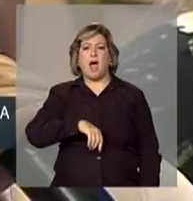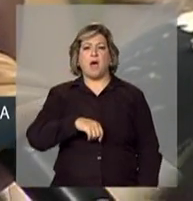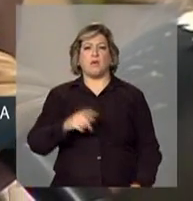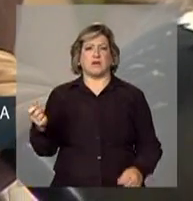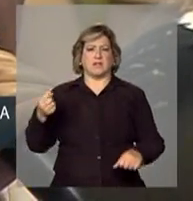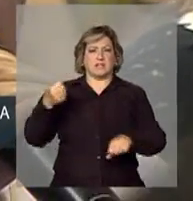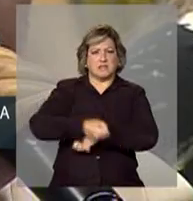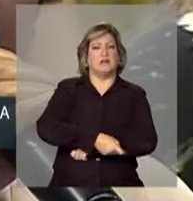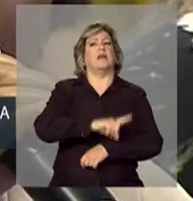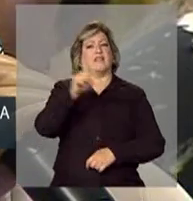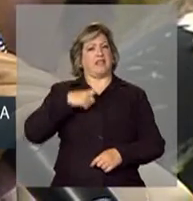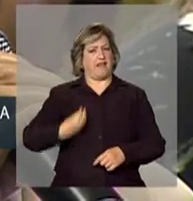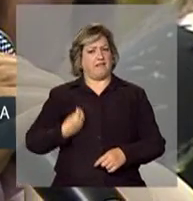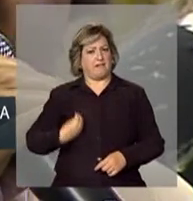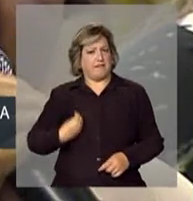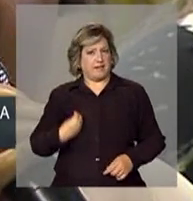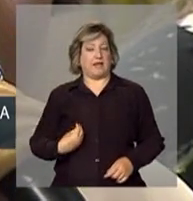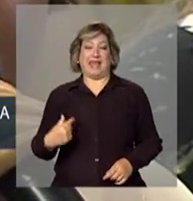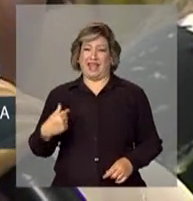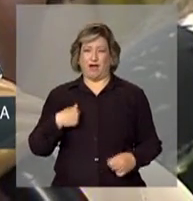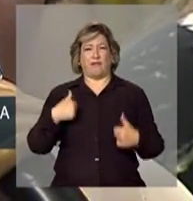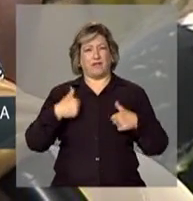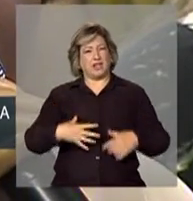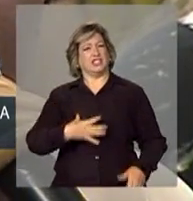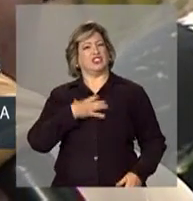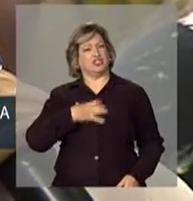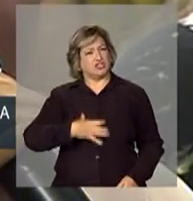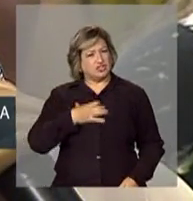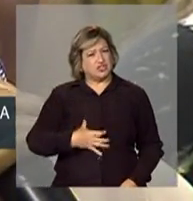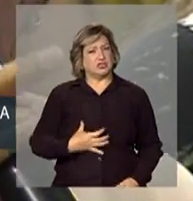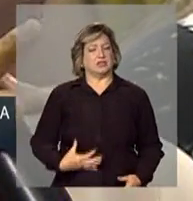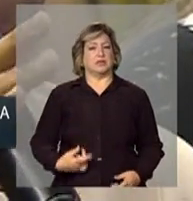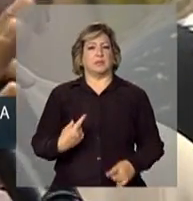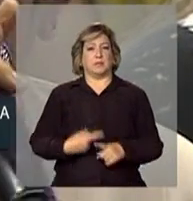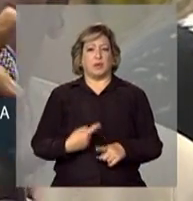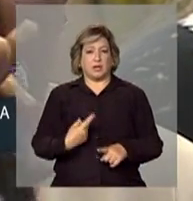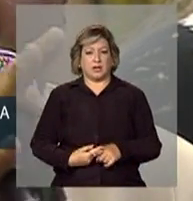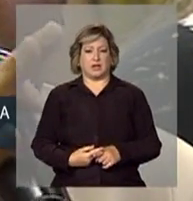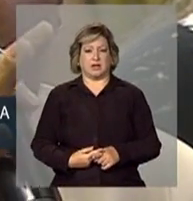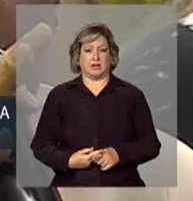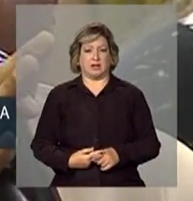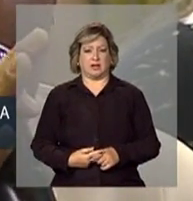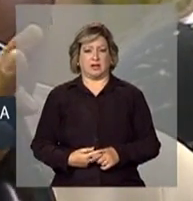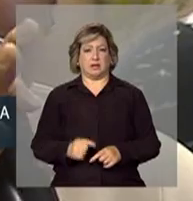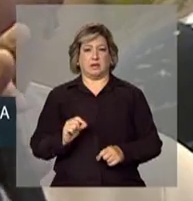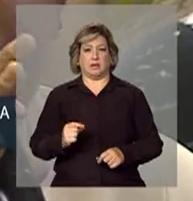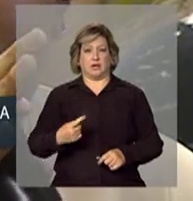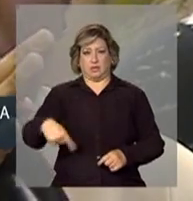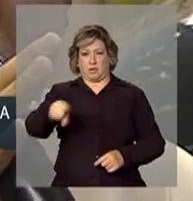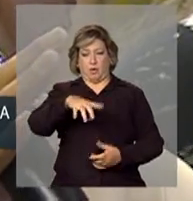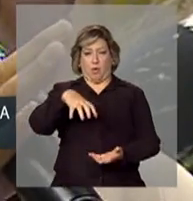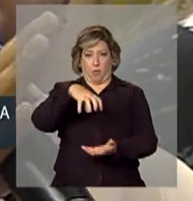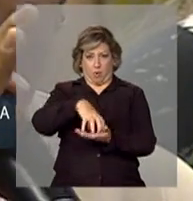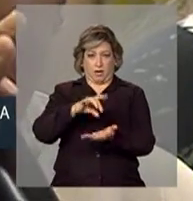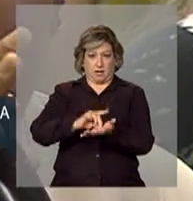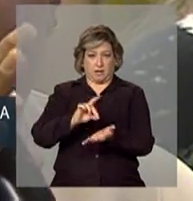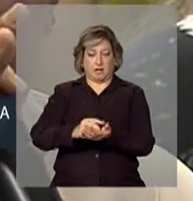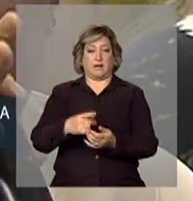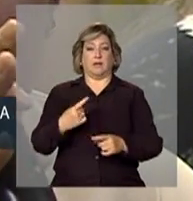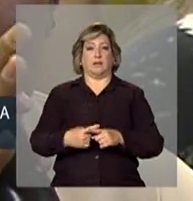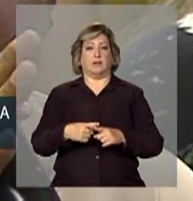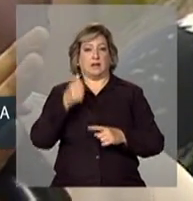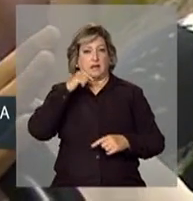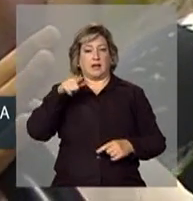E o que me chateia na Comissão da Verdade, a exposição da